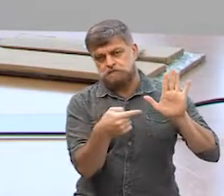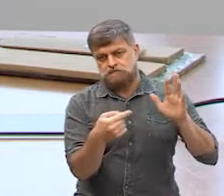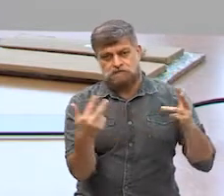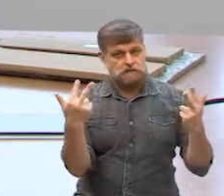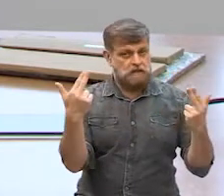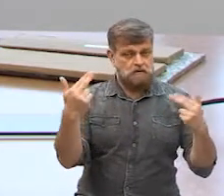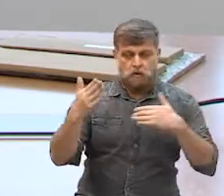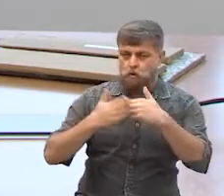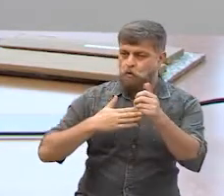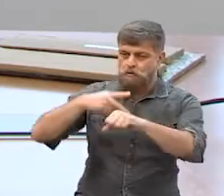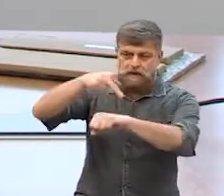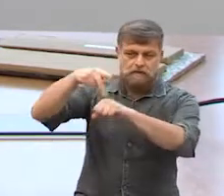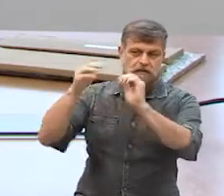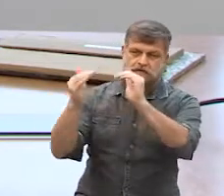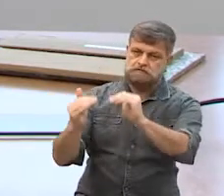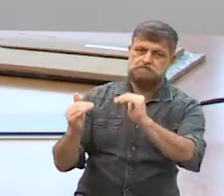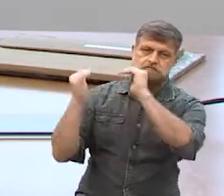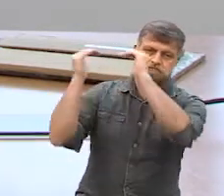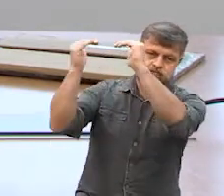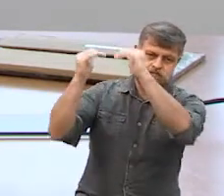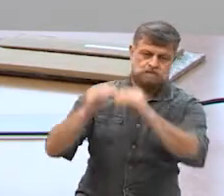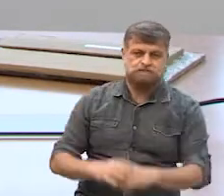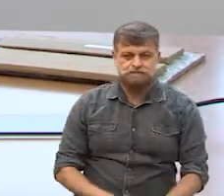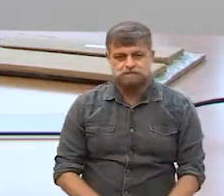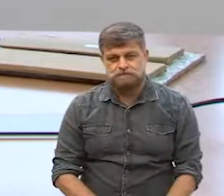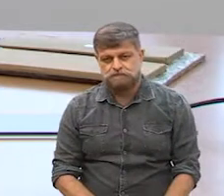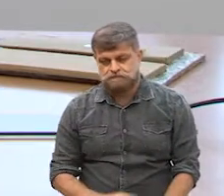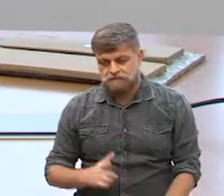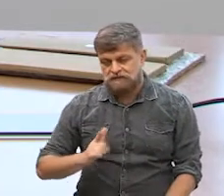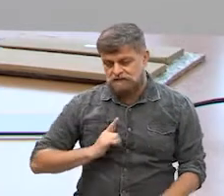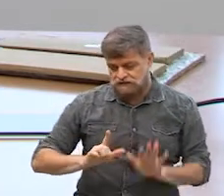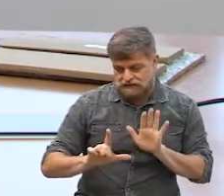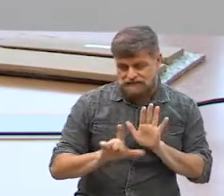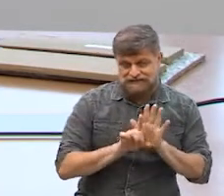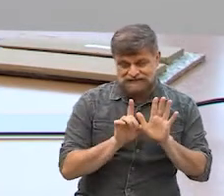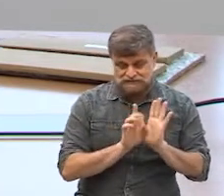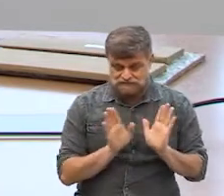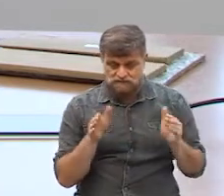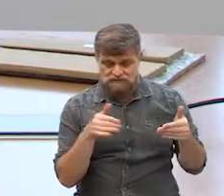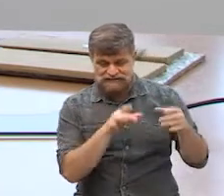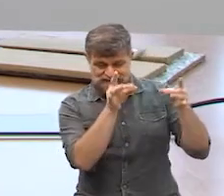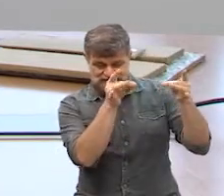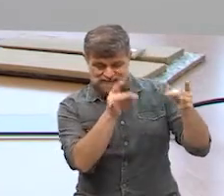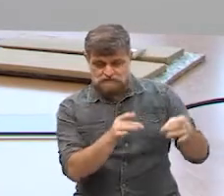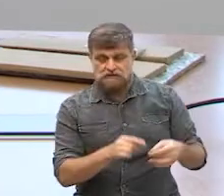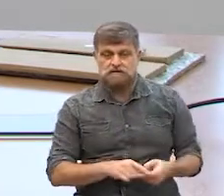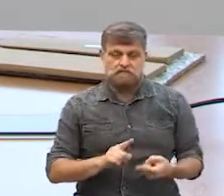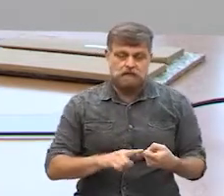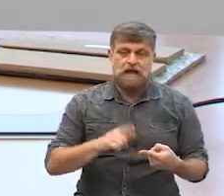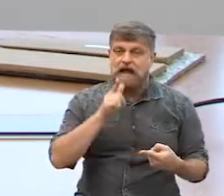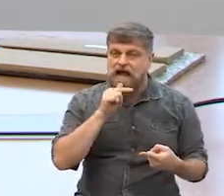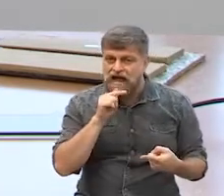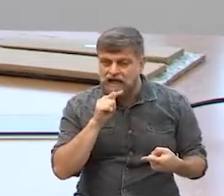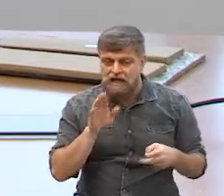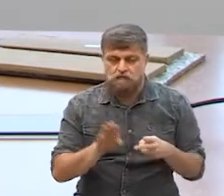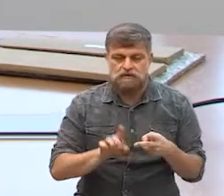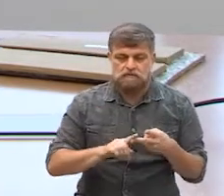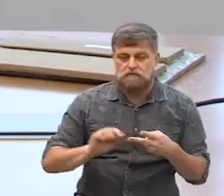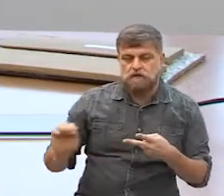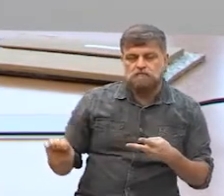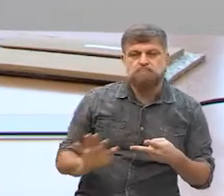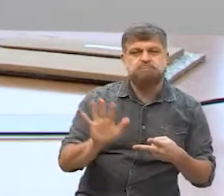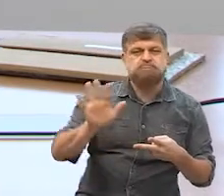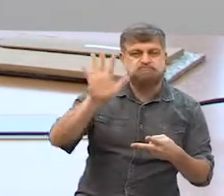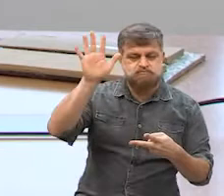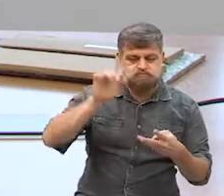igual a de qualquer país desenvolvido, né? Então nós temos leis específicas para tudo, né? Para a água, né? Para a poluição do ar,